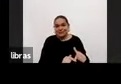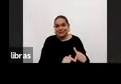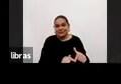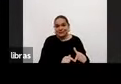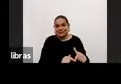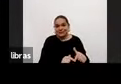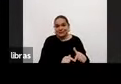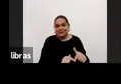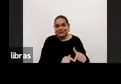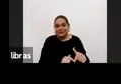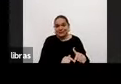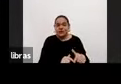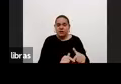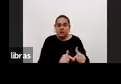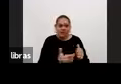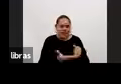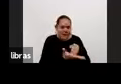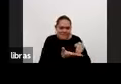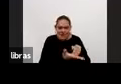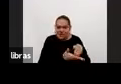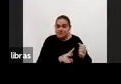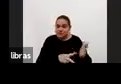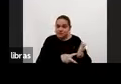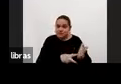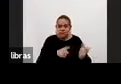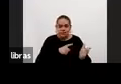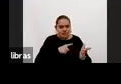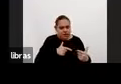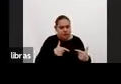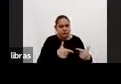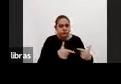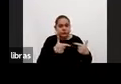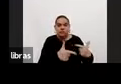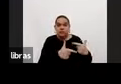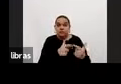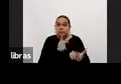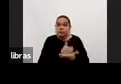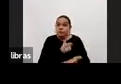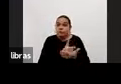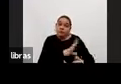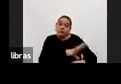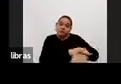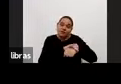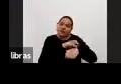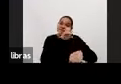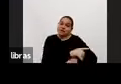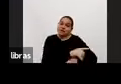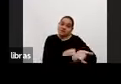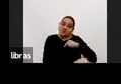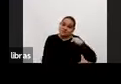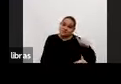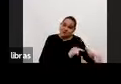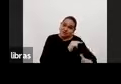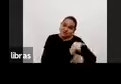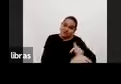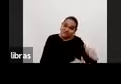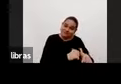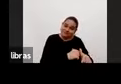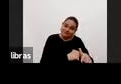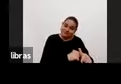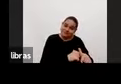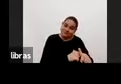movimento sindical, porque com o avanço do período para